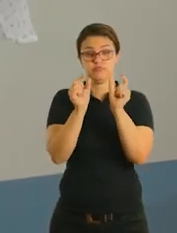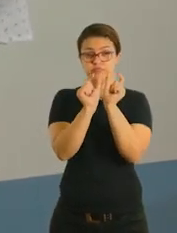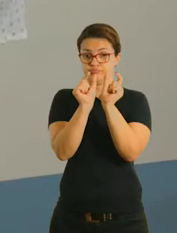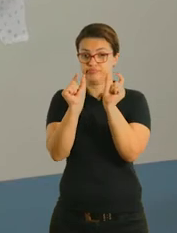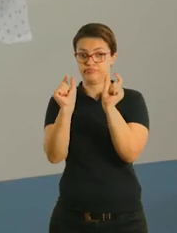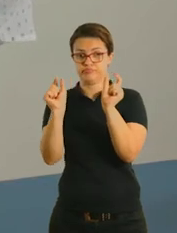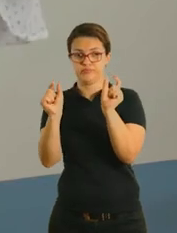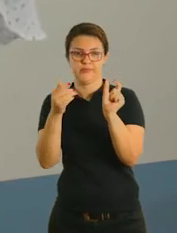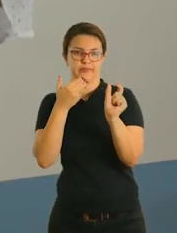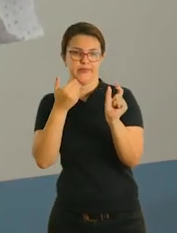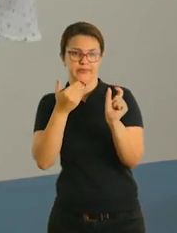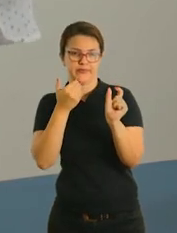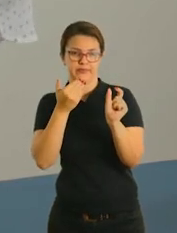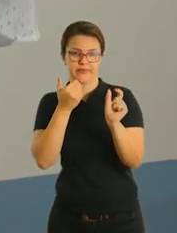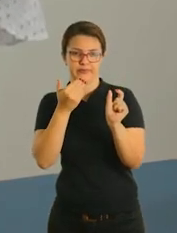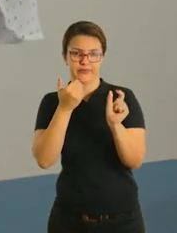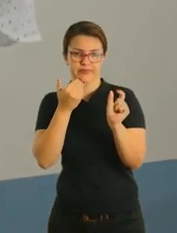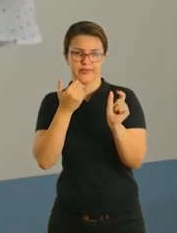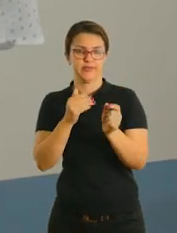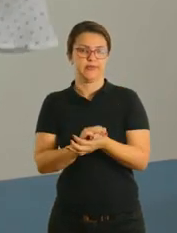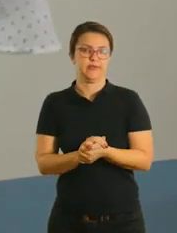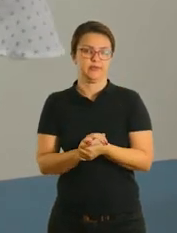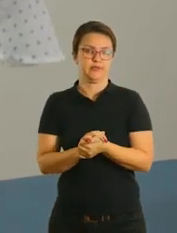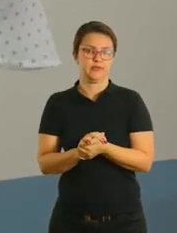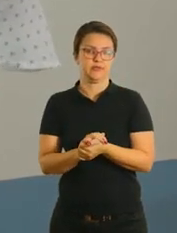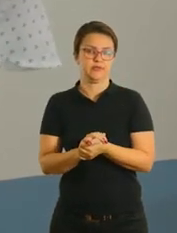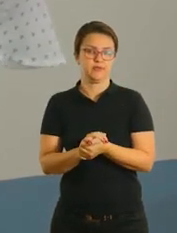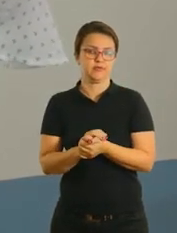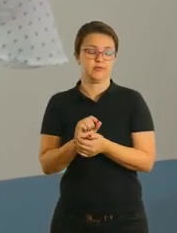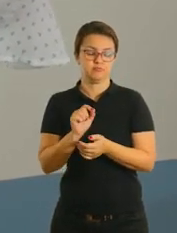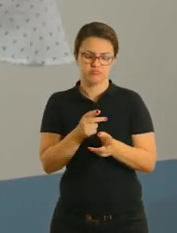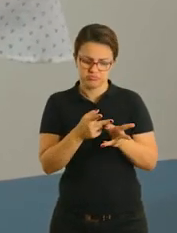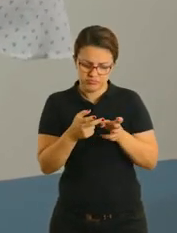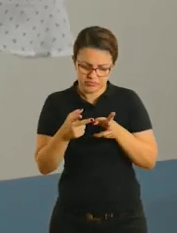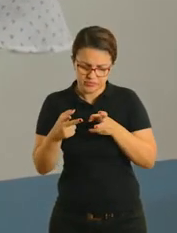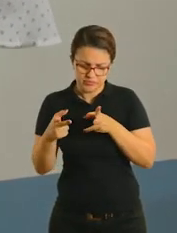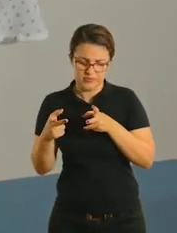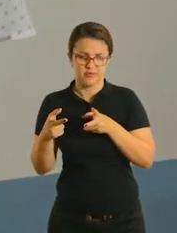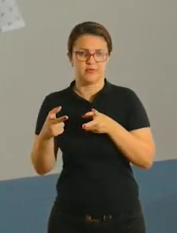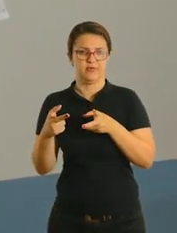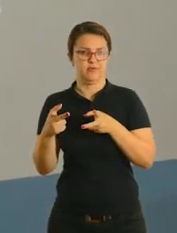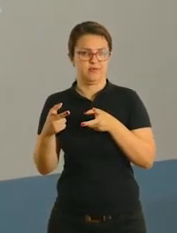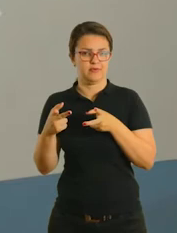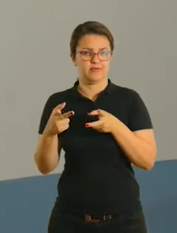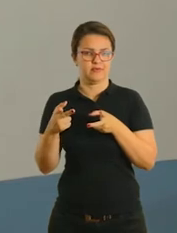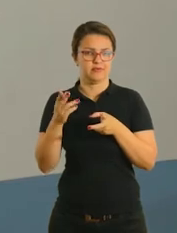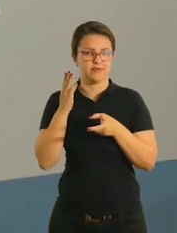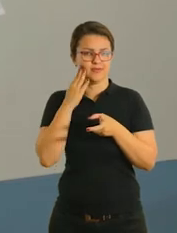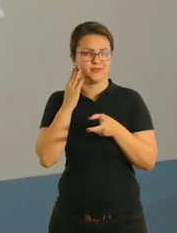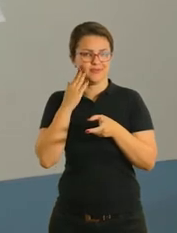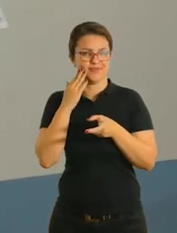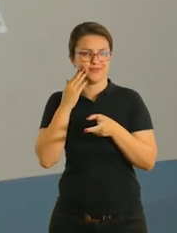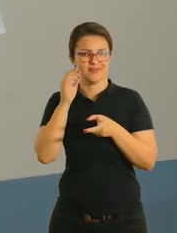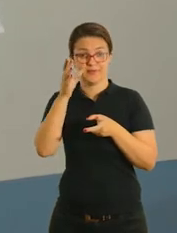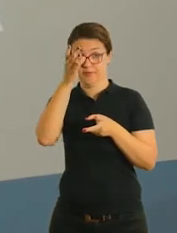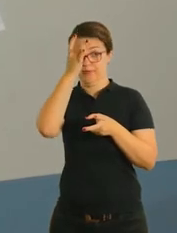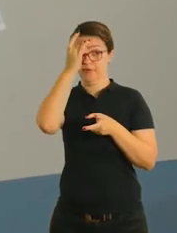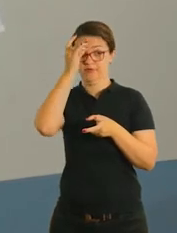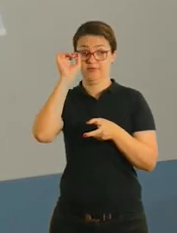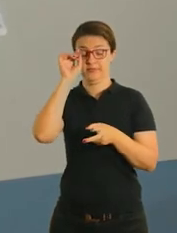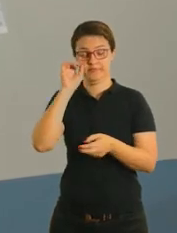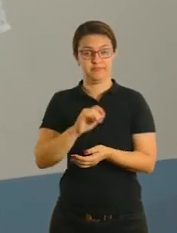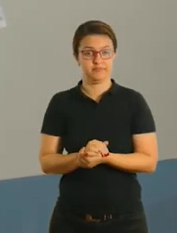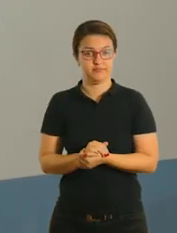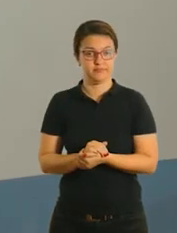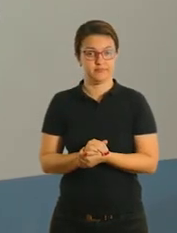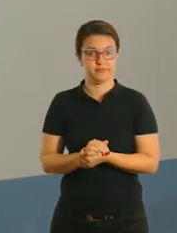Fica mais fácil, para que a criança assimile o que você está querendo dizer. Então, ele propõe algumas contas,